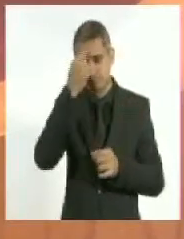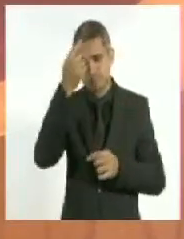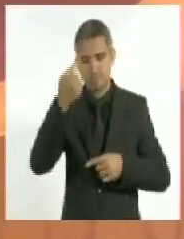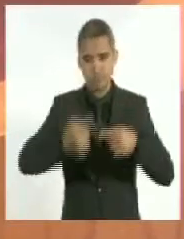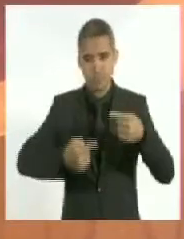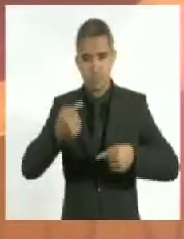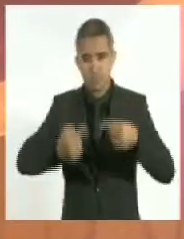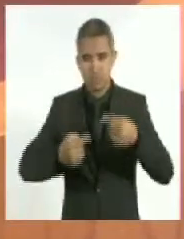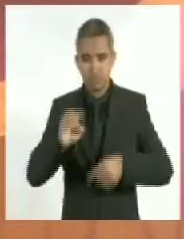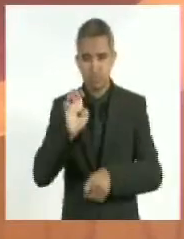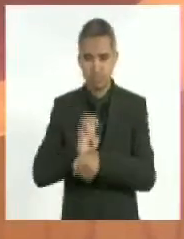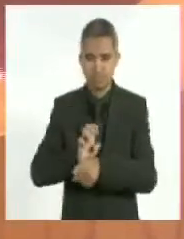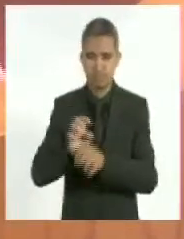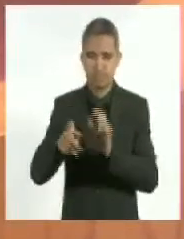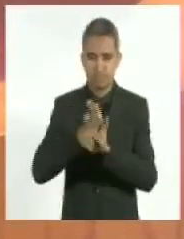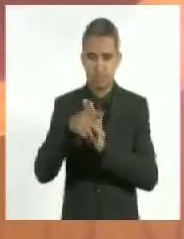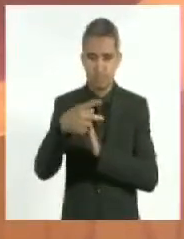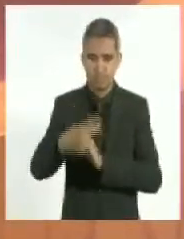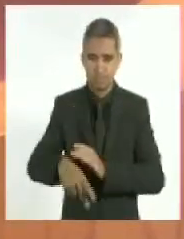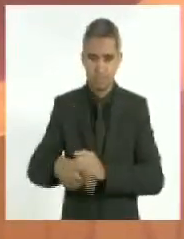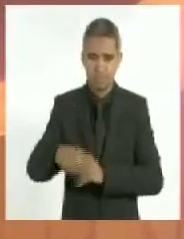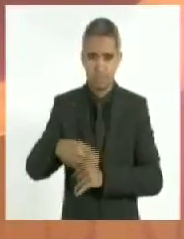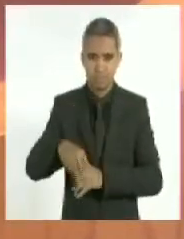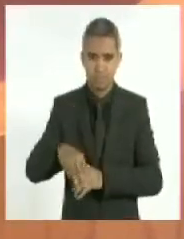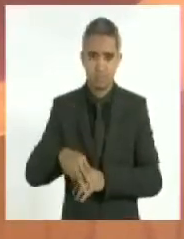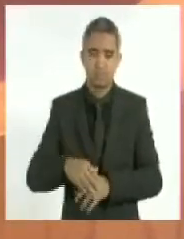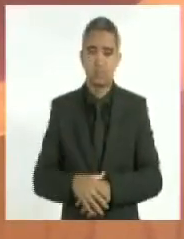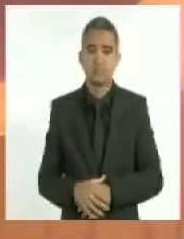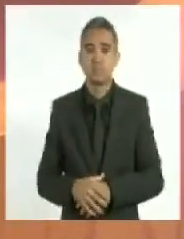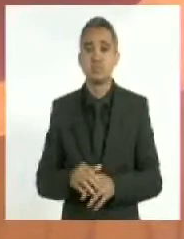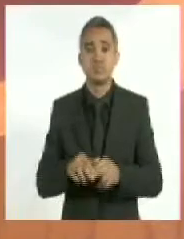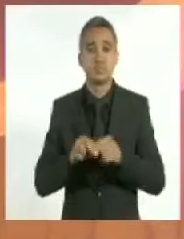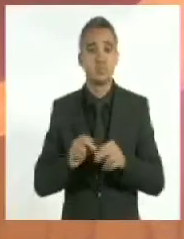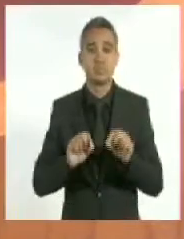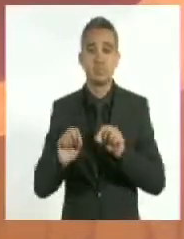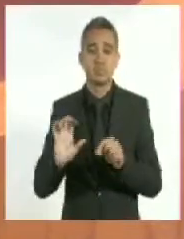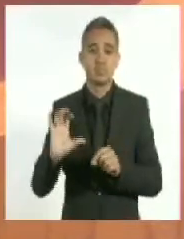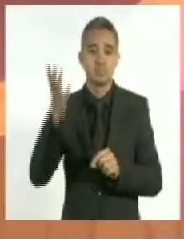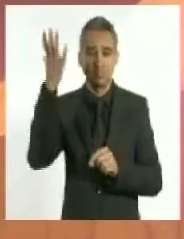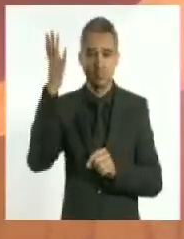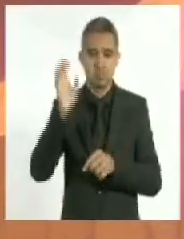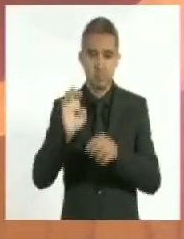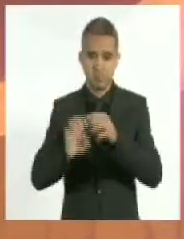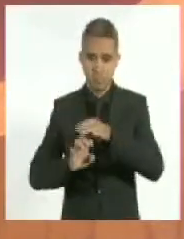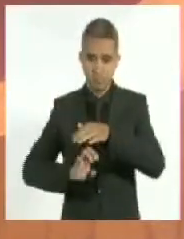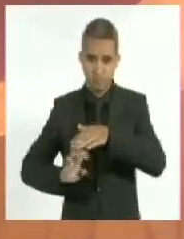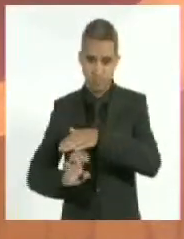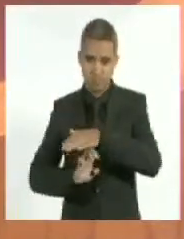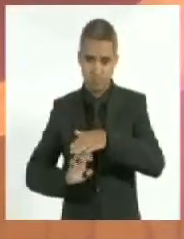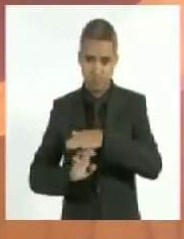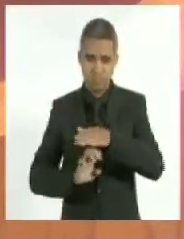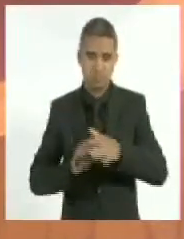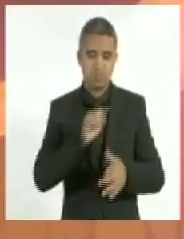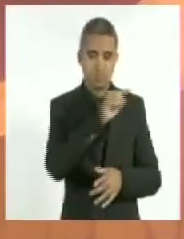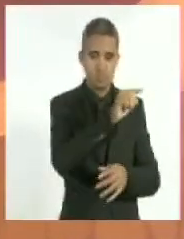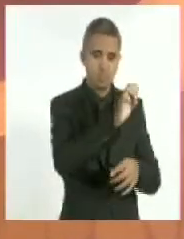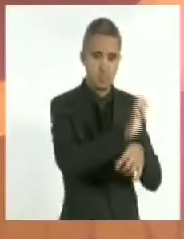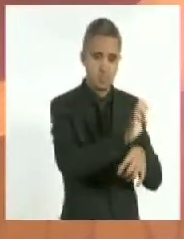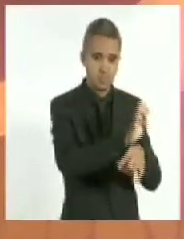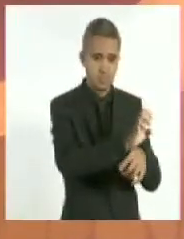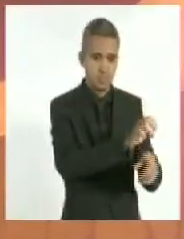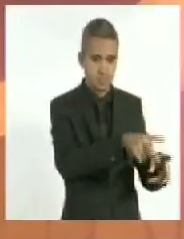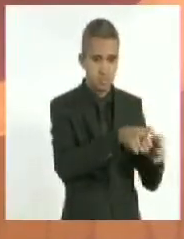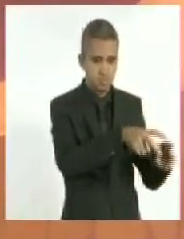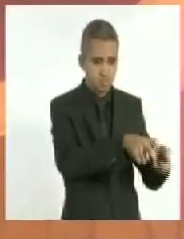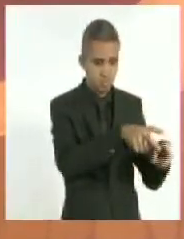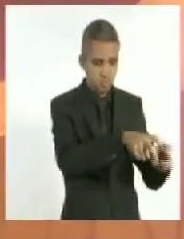Estado. O que é que acontece com esses grandes empreendimentos? Eles tiram o minério no outro estado, transportam para